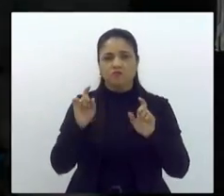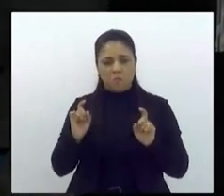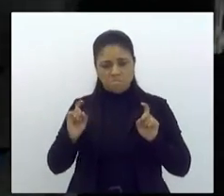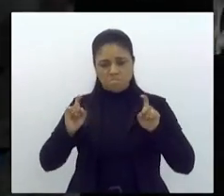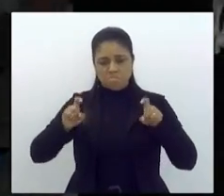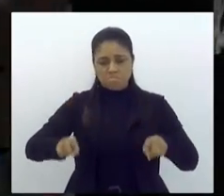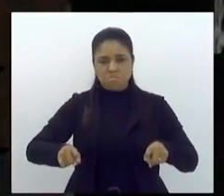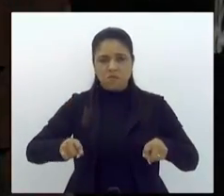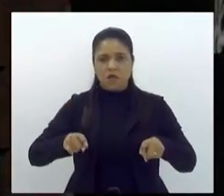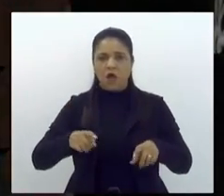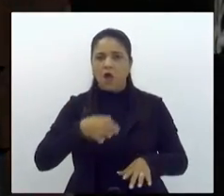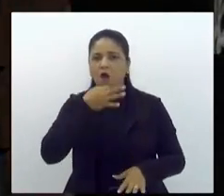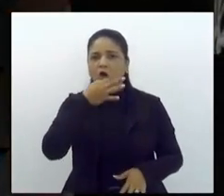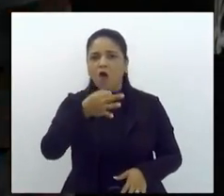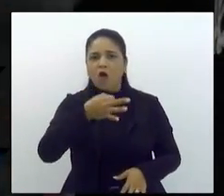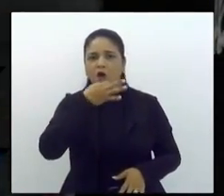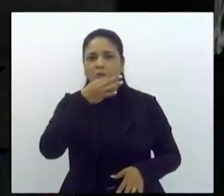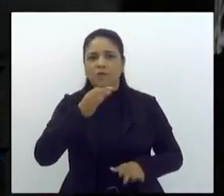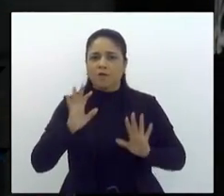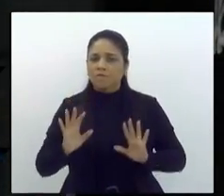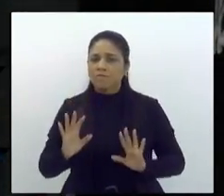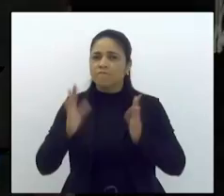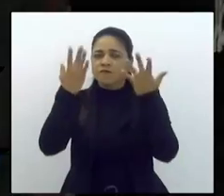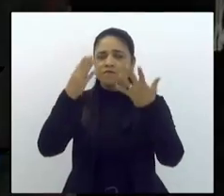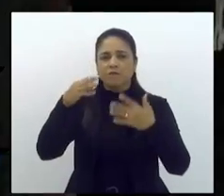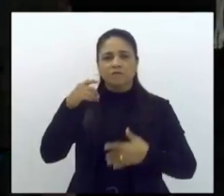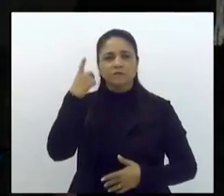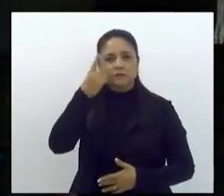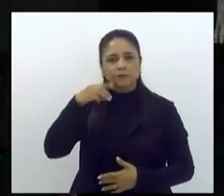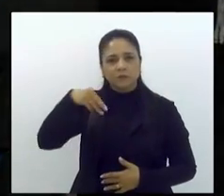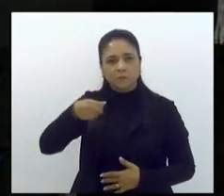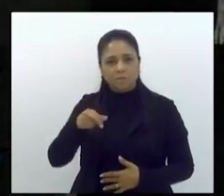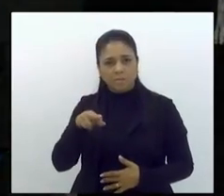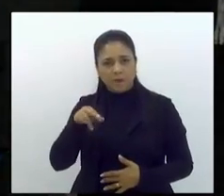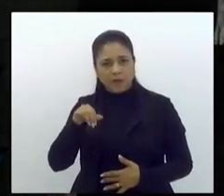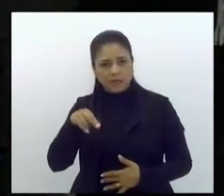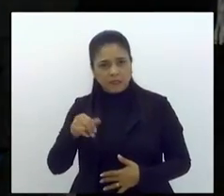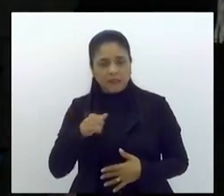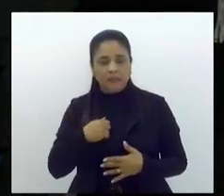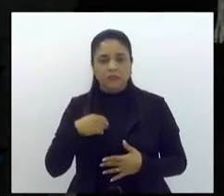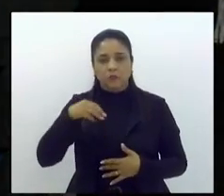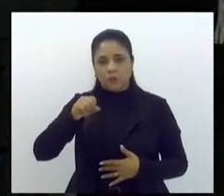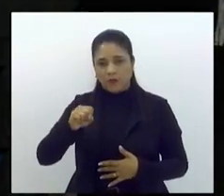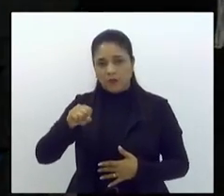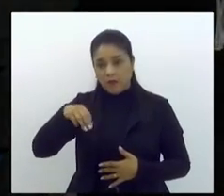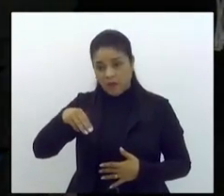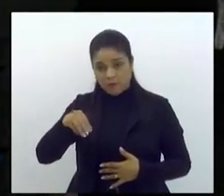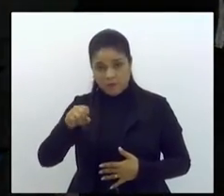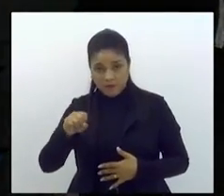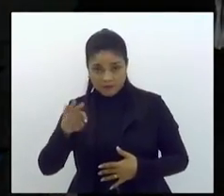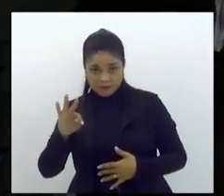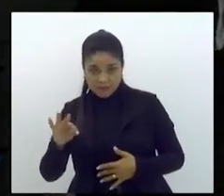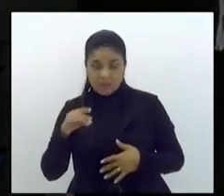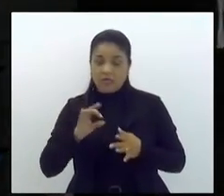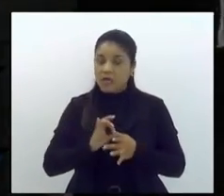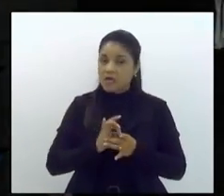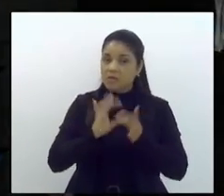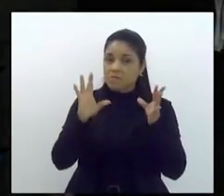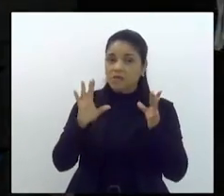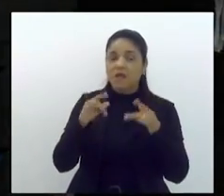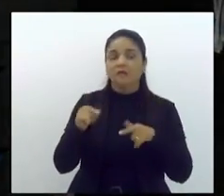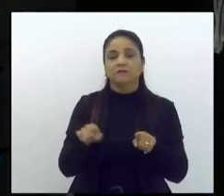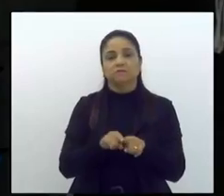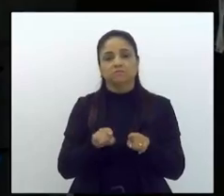as suas opiniões viva deputada Marina do MST viva a liberdade dos deputados e deputados